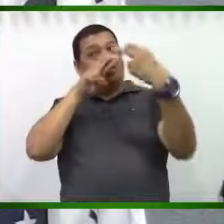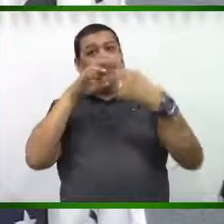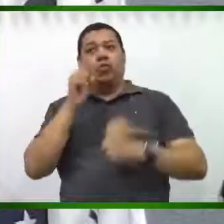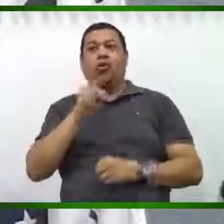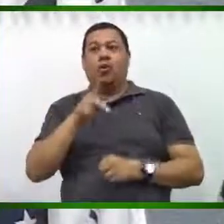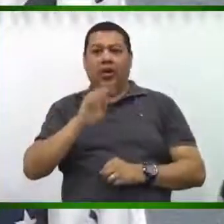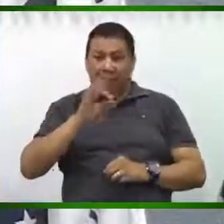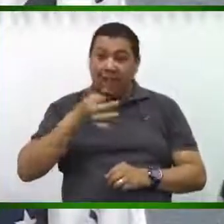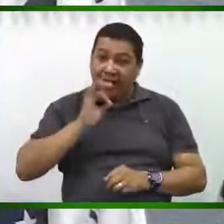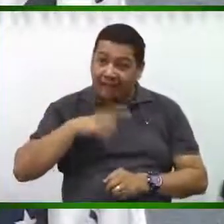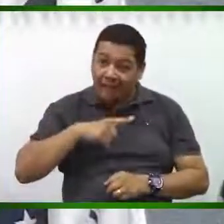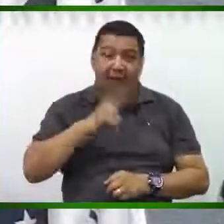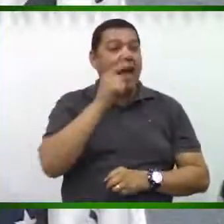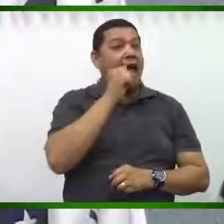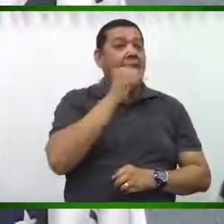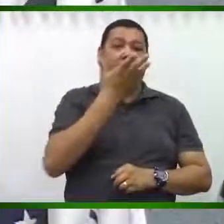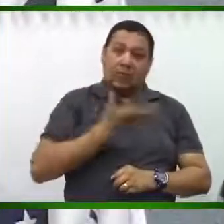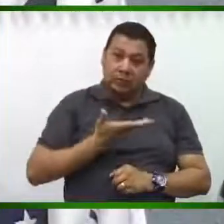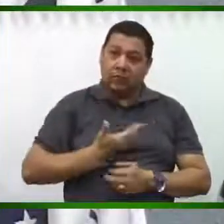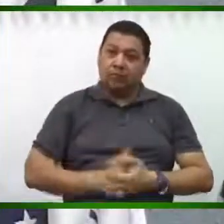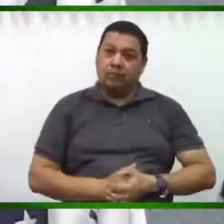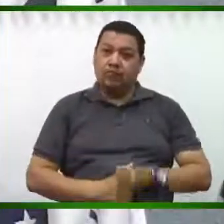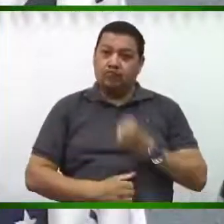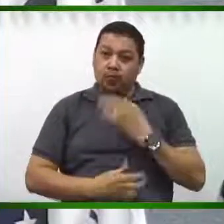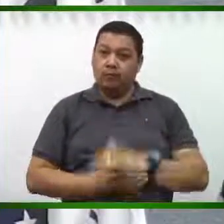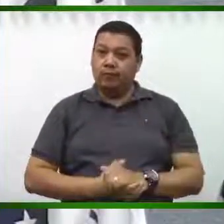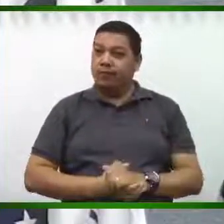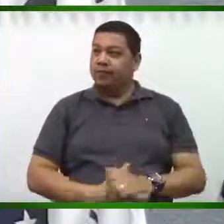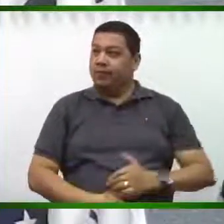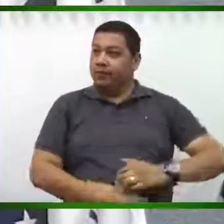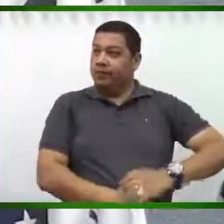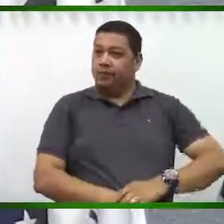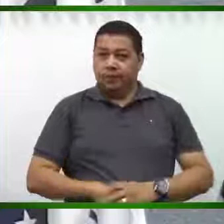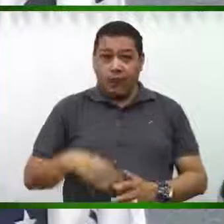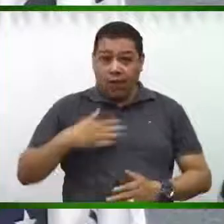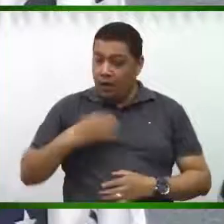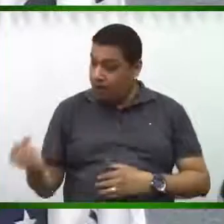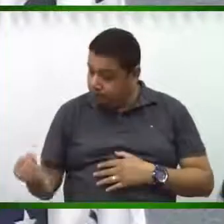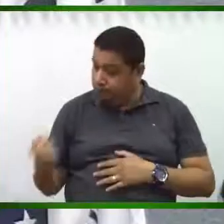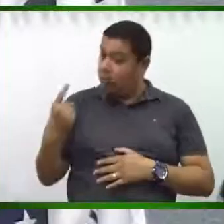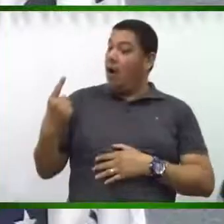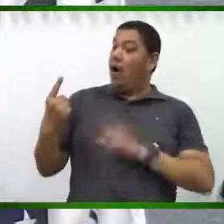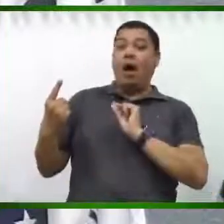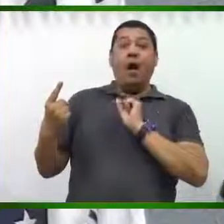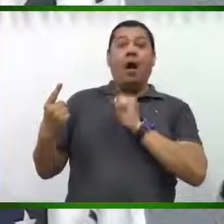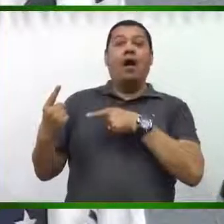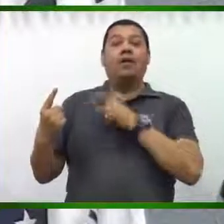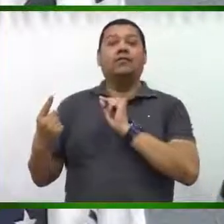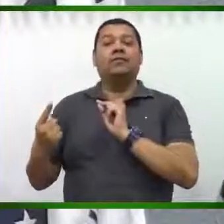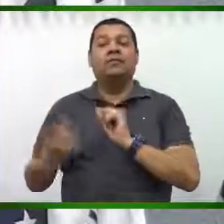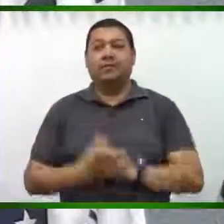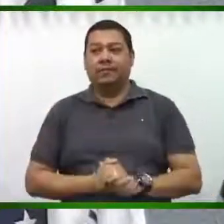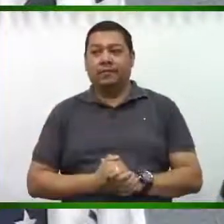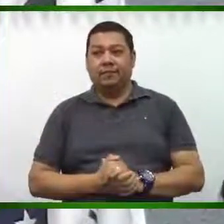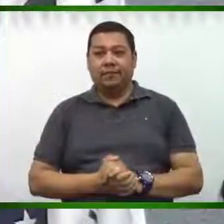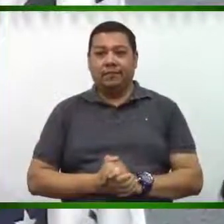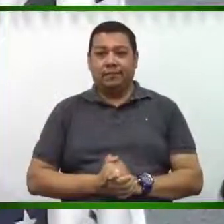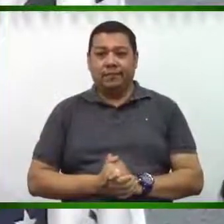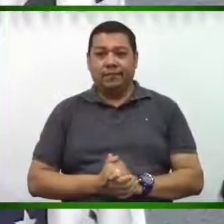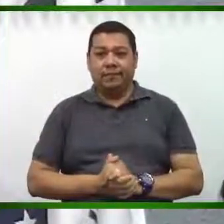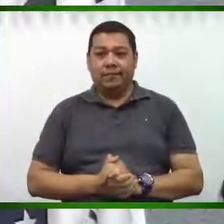Oferece um café, uma água. E o que mais me chamou a atenção ali naquelas recepcionistas